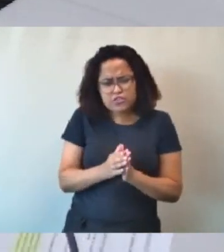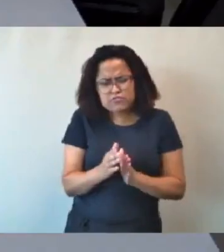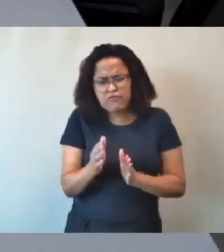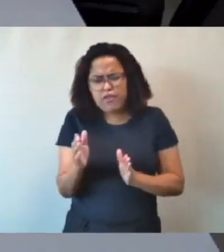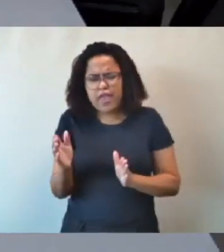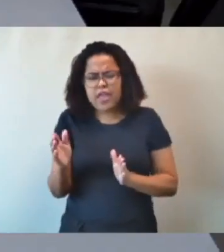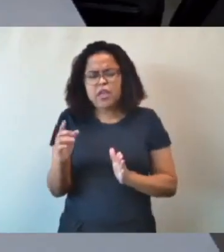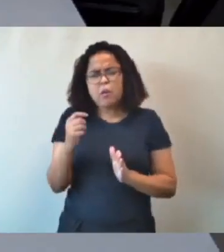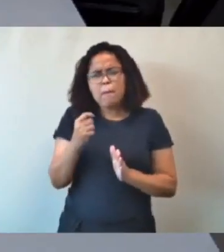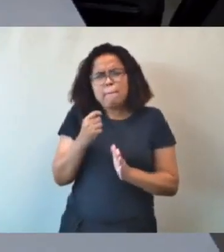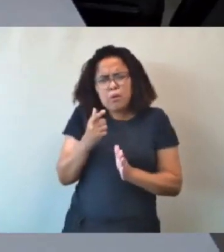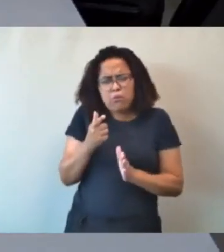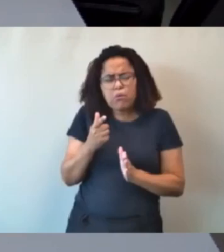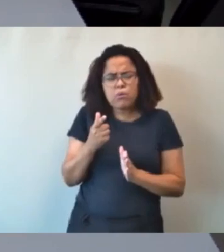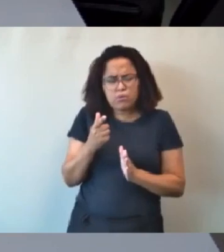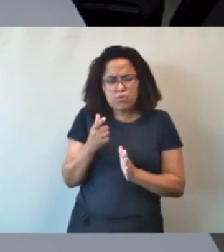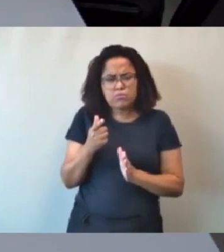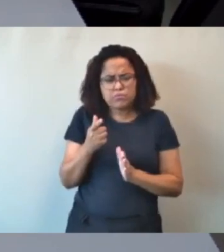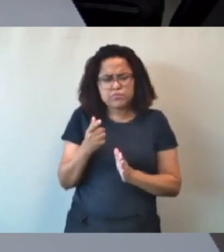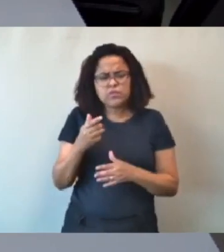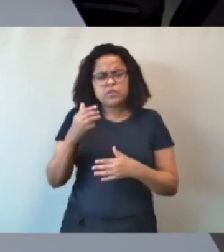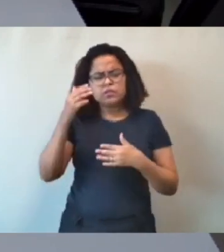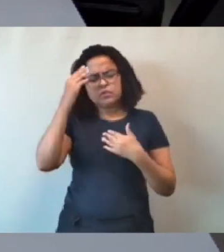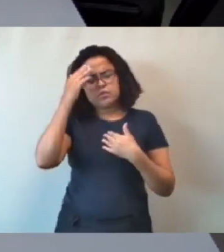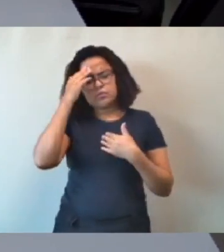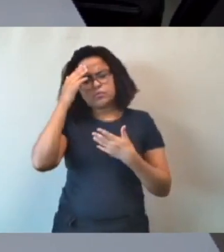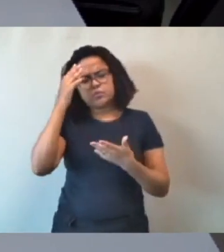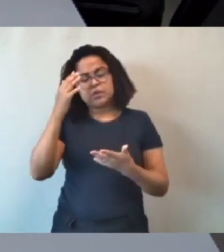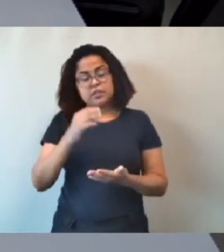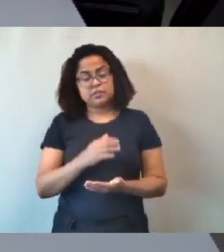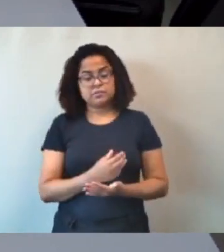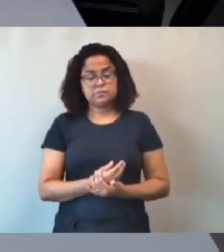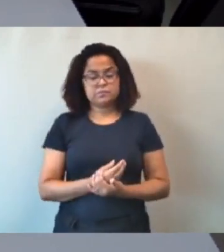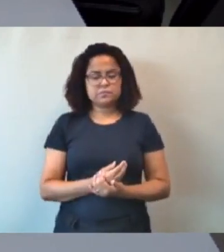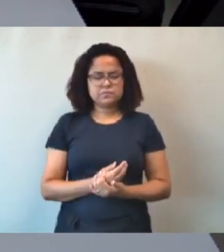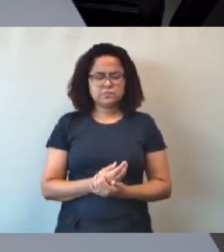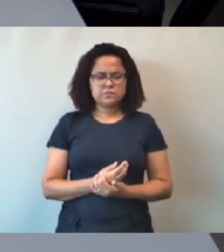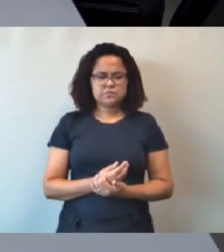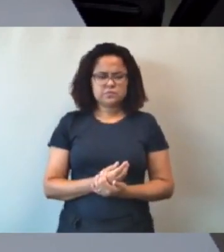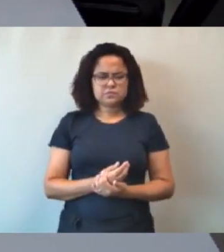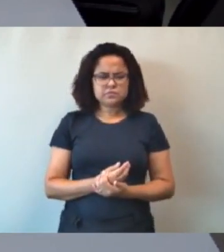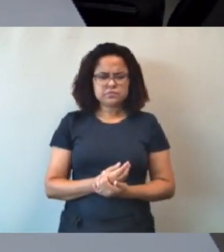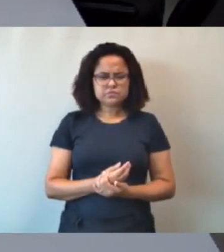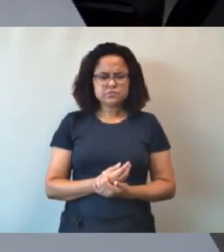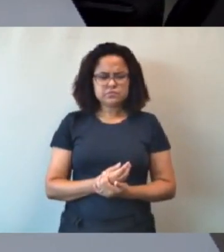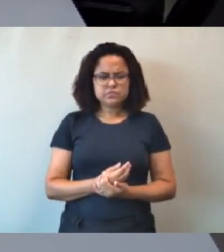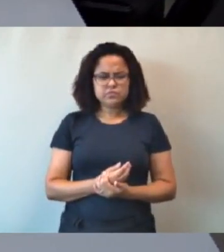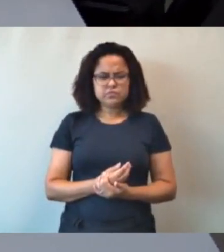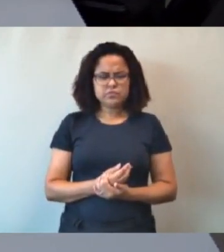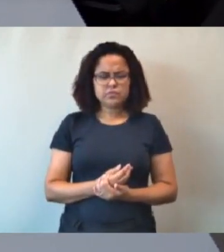tudo colabora. Muito obrigado. Mas na praia do posicionamento, Vossa Excelência, vereador Braulio. Vereador Braulio.